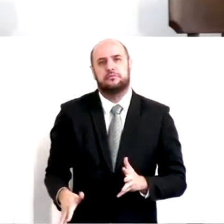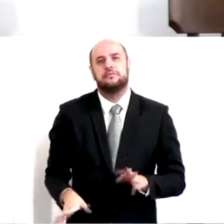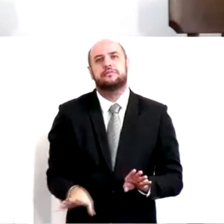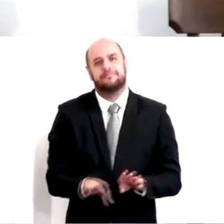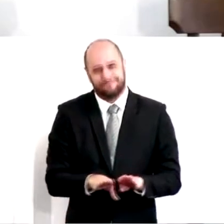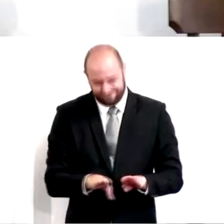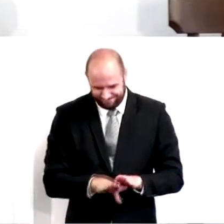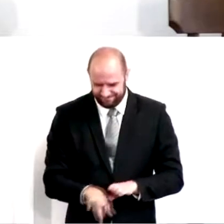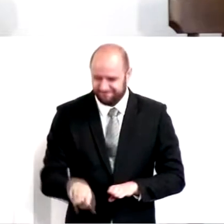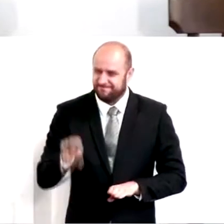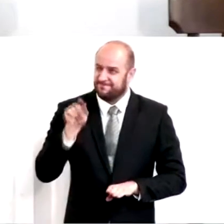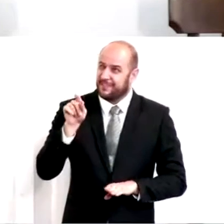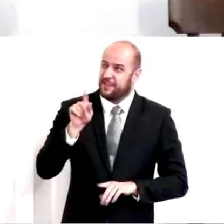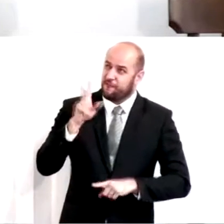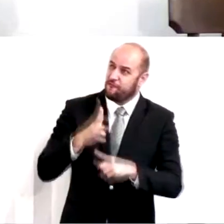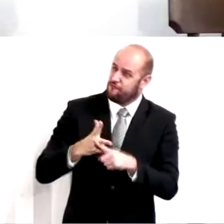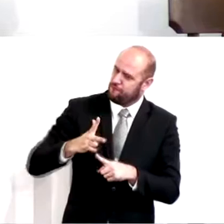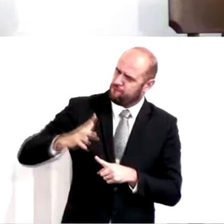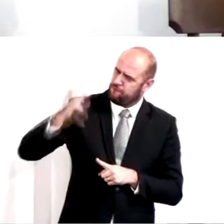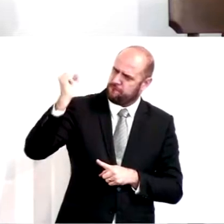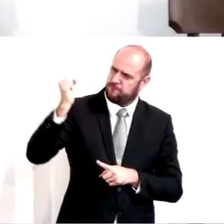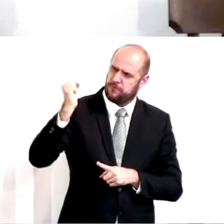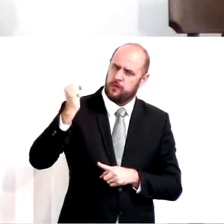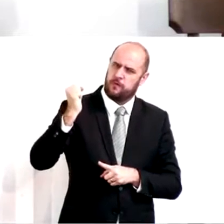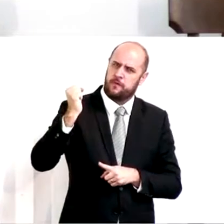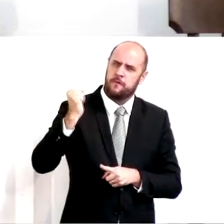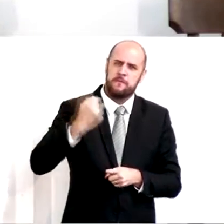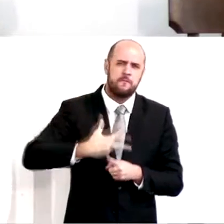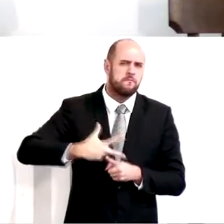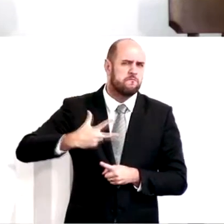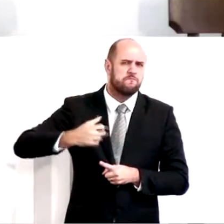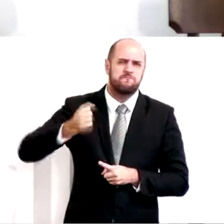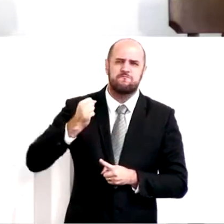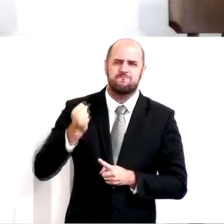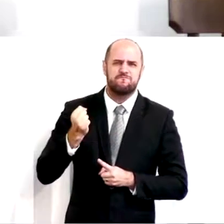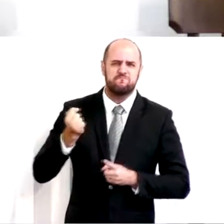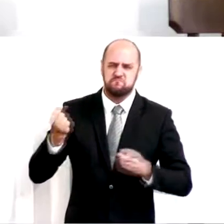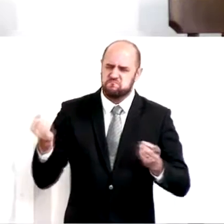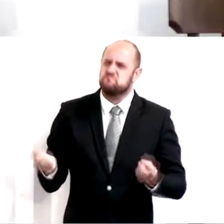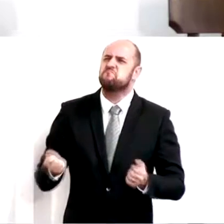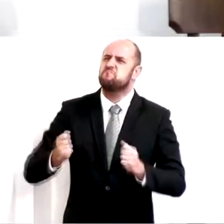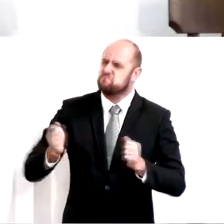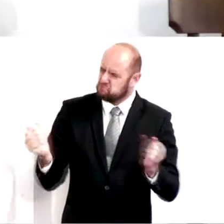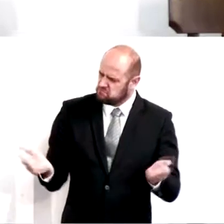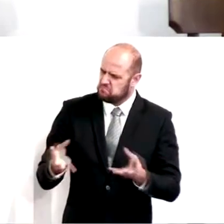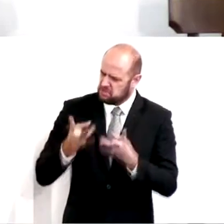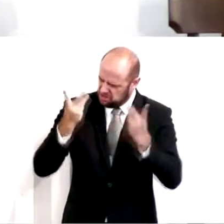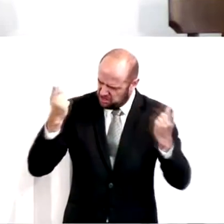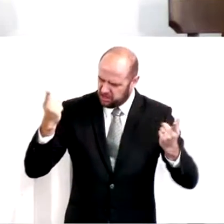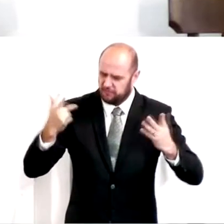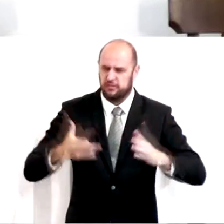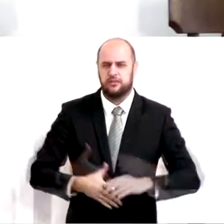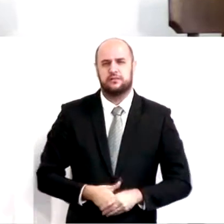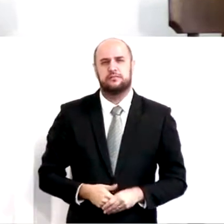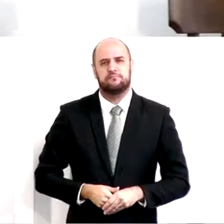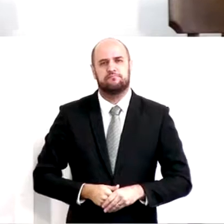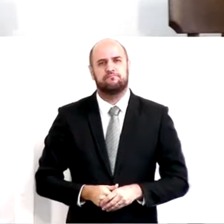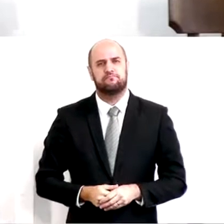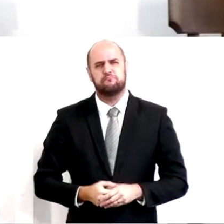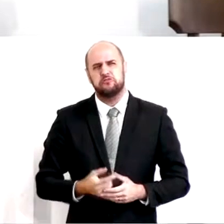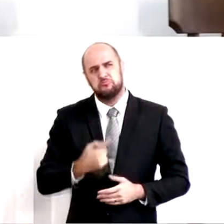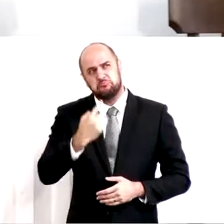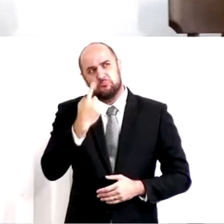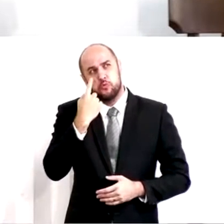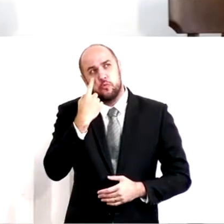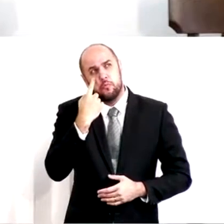temam aquele que triunfou com tão grande magnificência. Por que será que Paulo